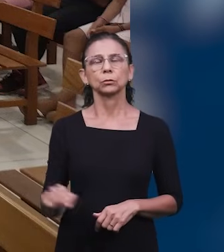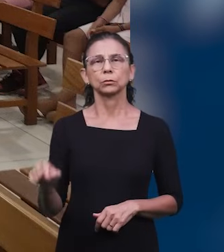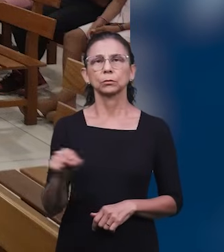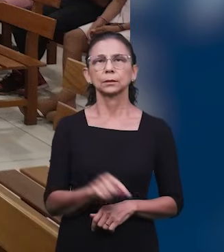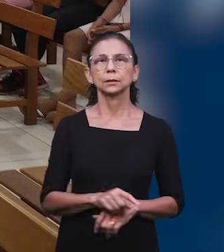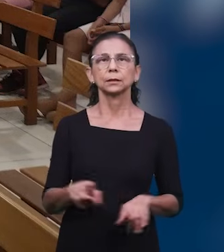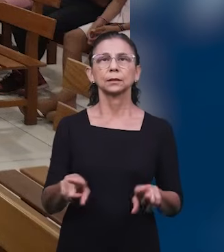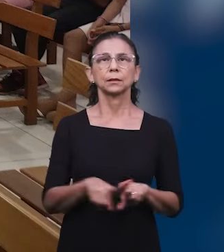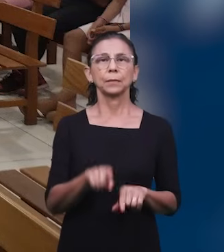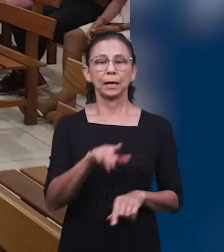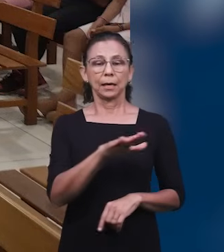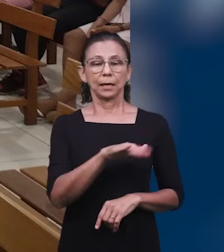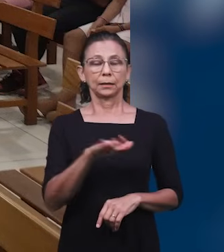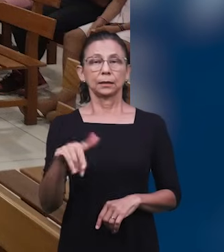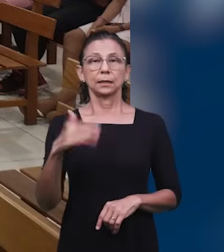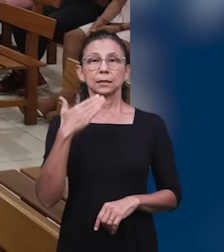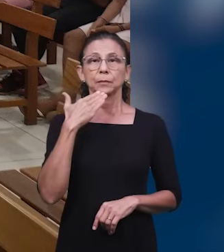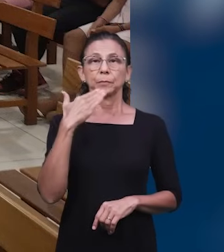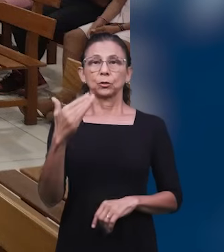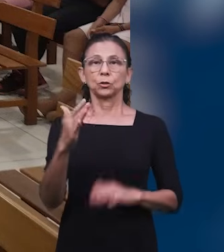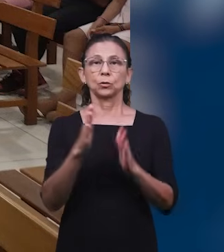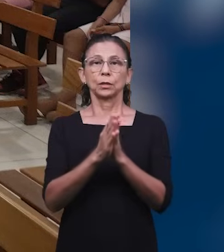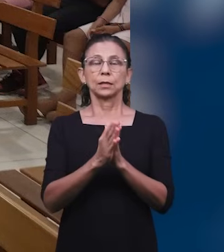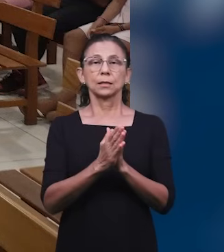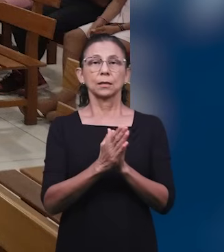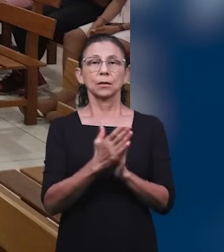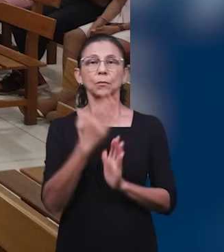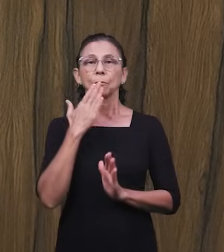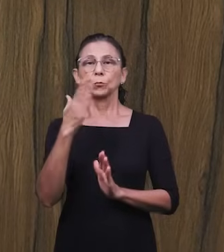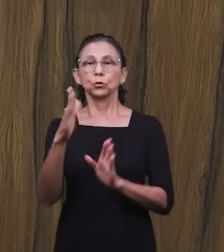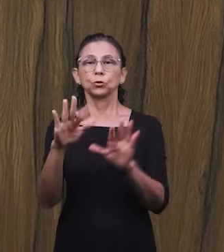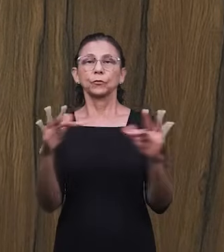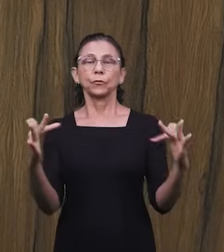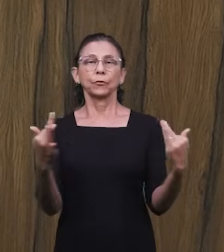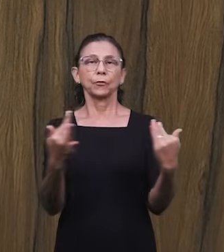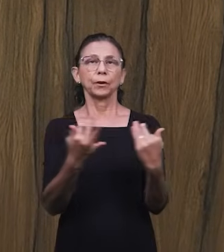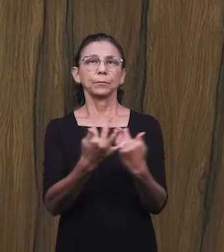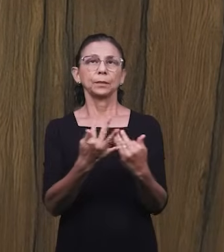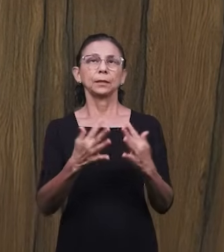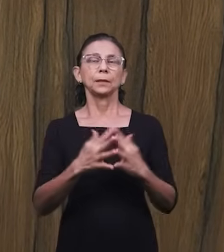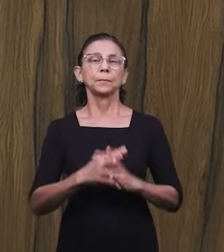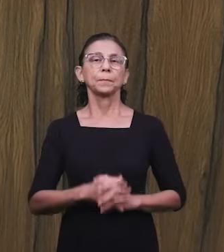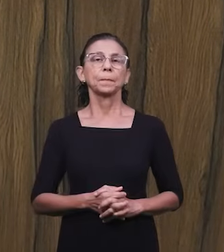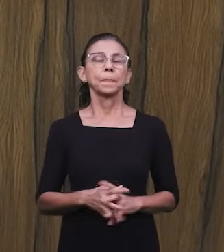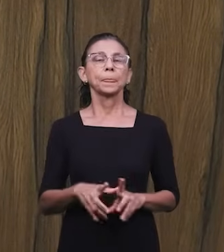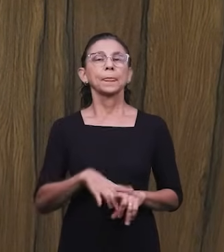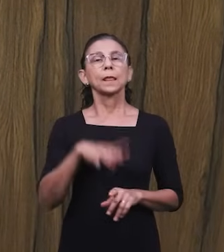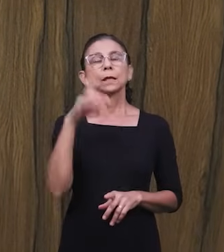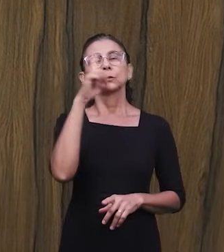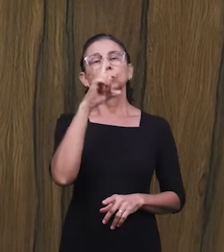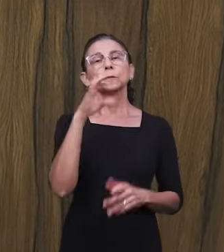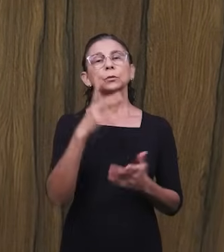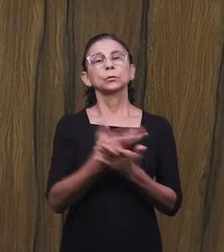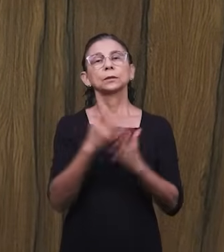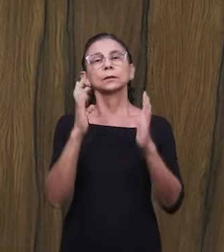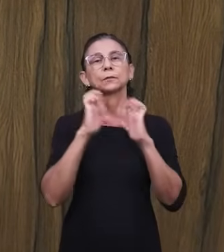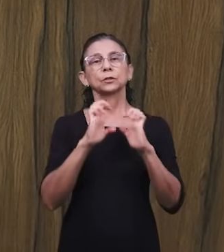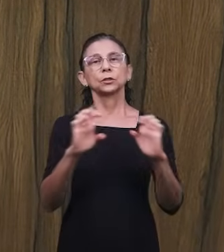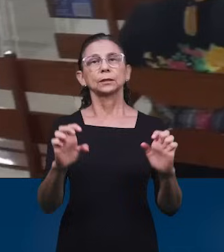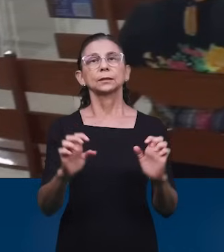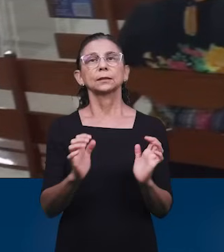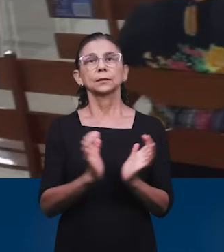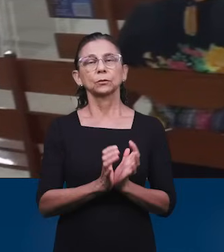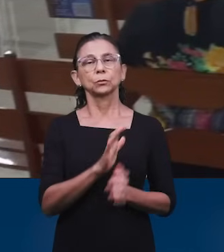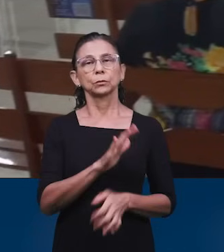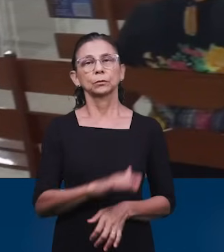crianças que estavam ali pediram orações para seus familiares. Em Pontal do Araguaia, no domingo, foi realizada a evangelização de